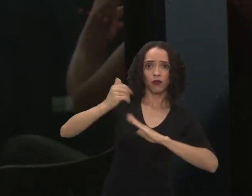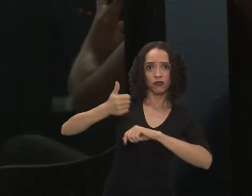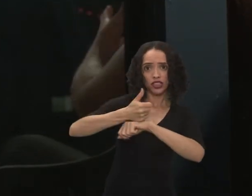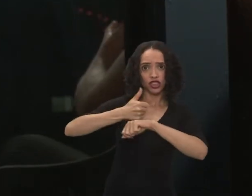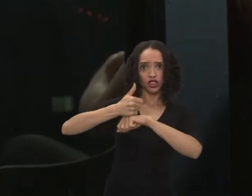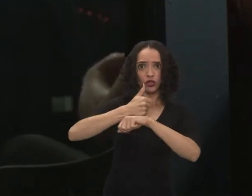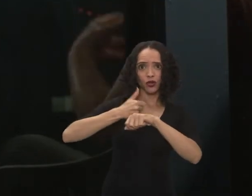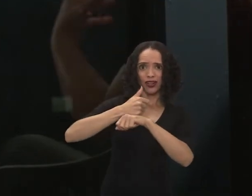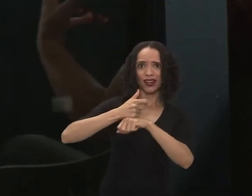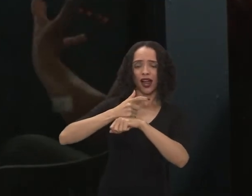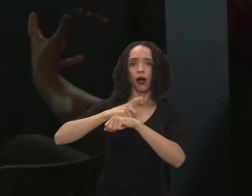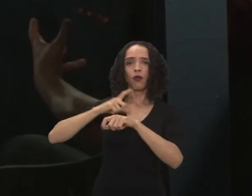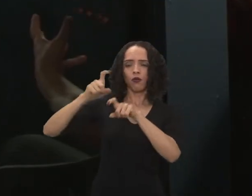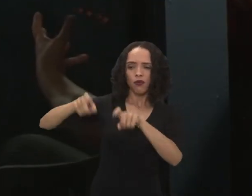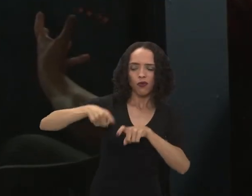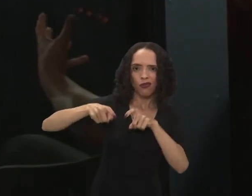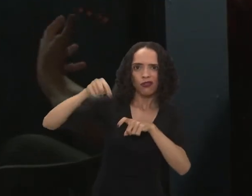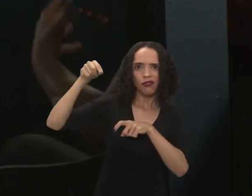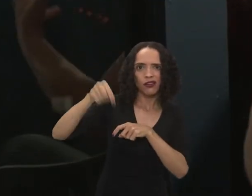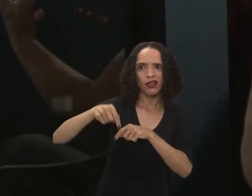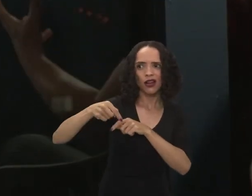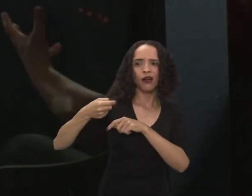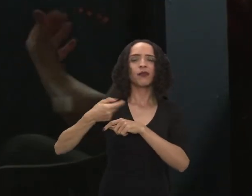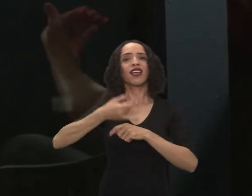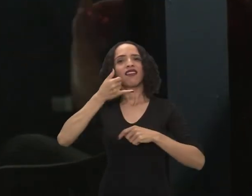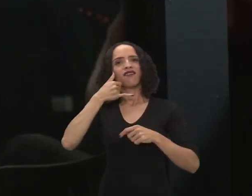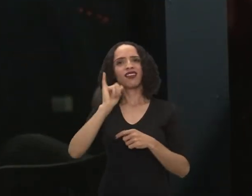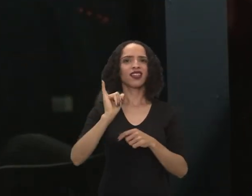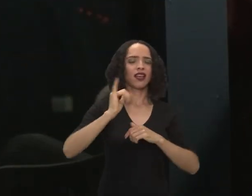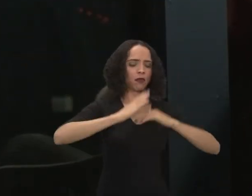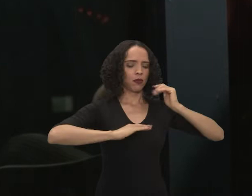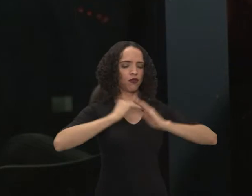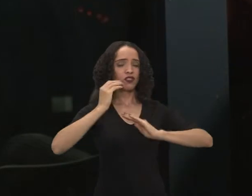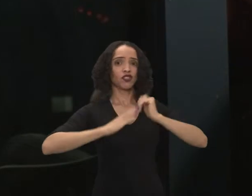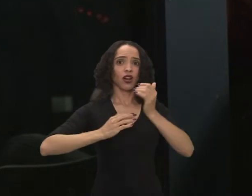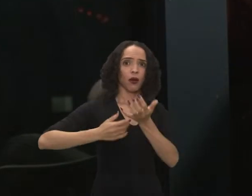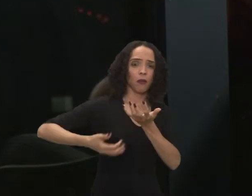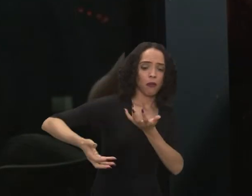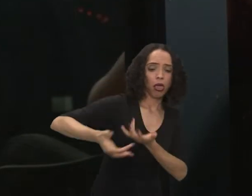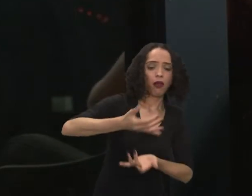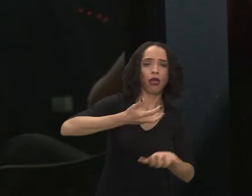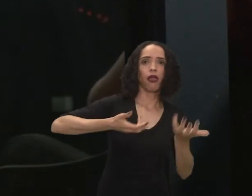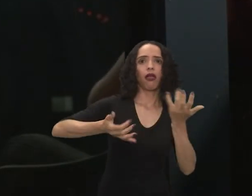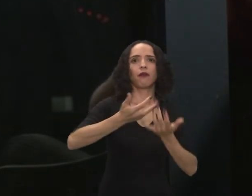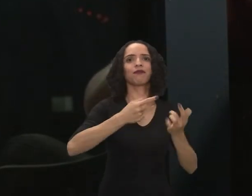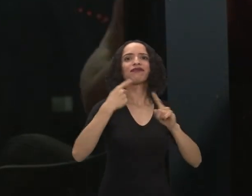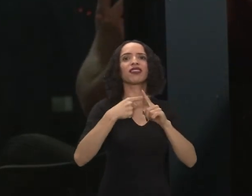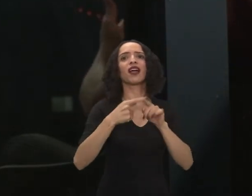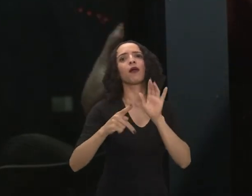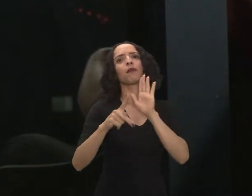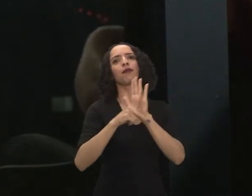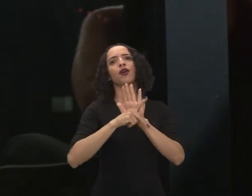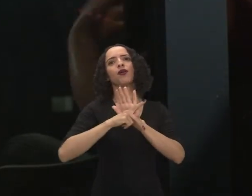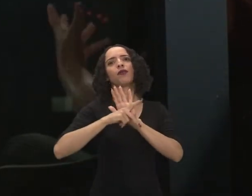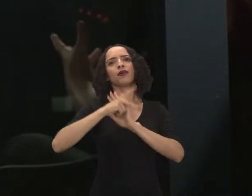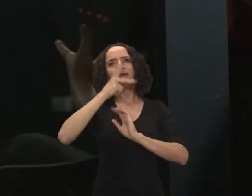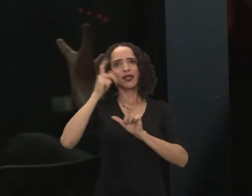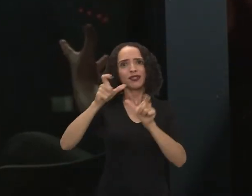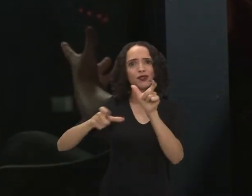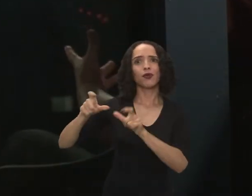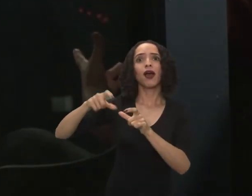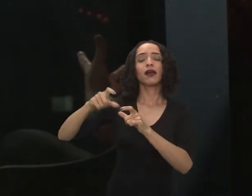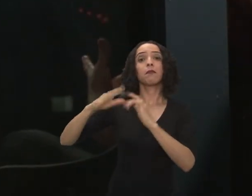os proprietários rurais coloquem fogo, porque muitas vezes é o próprio produtor rural que coloca o fogo, porque o